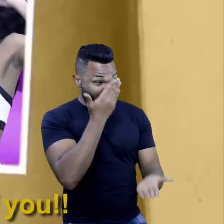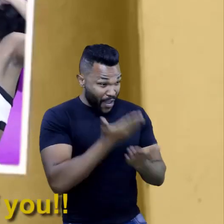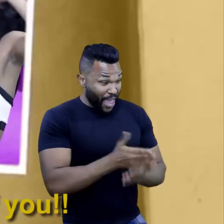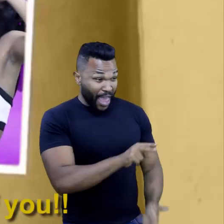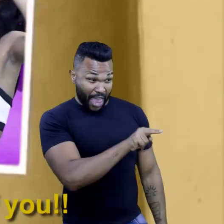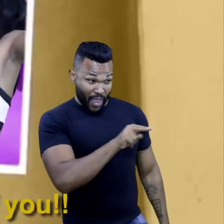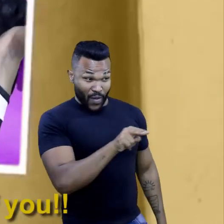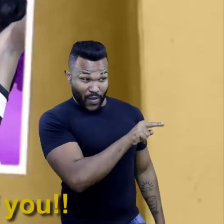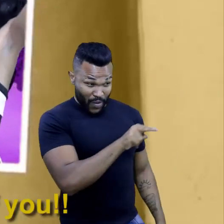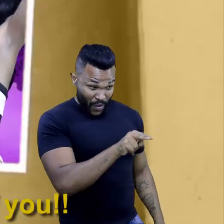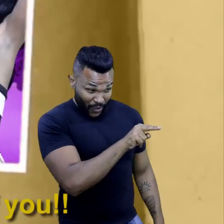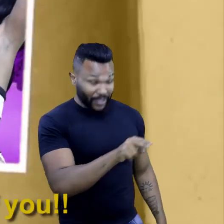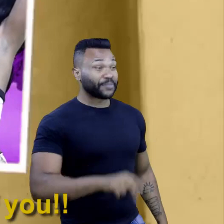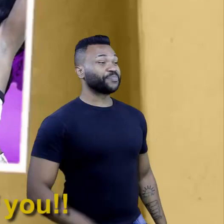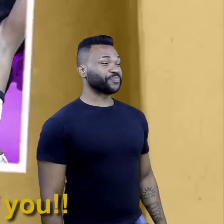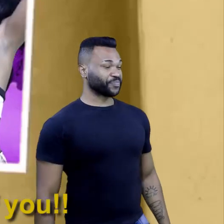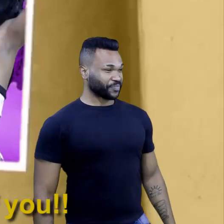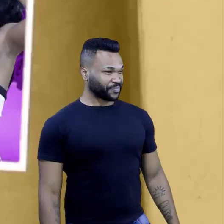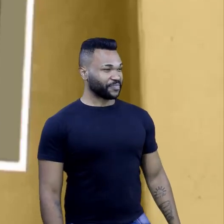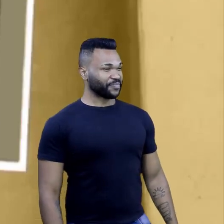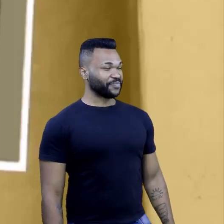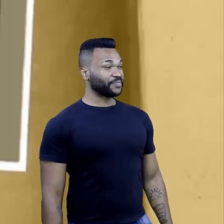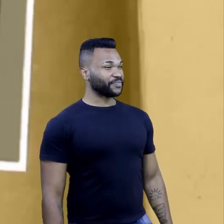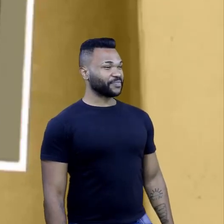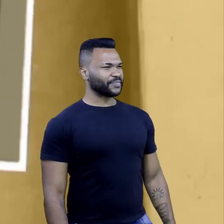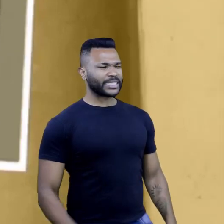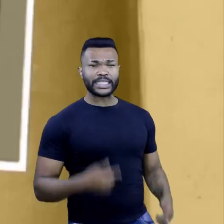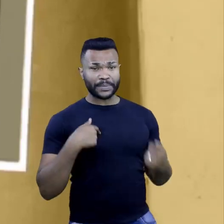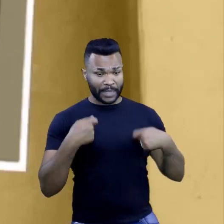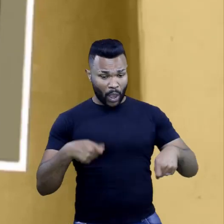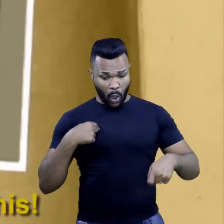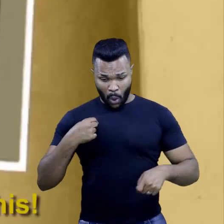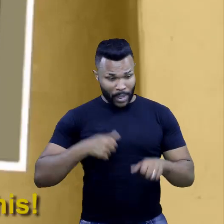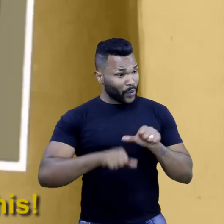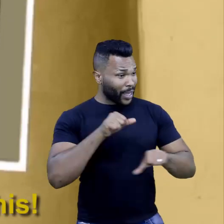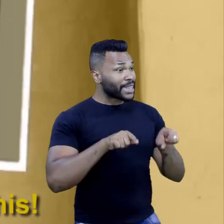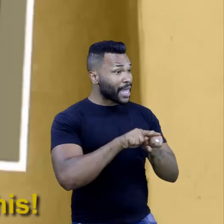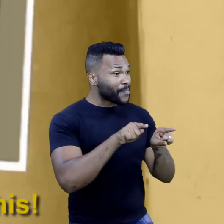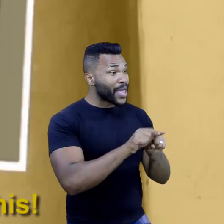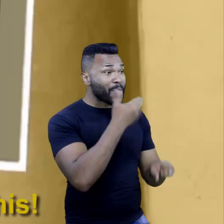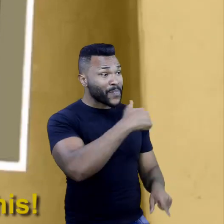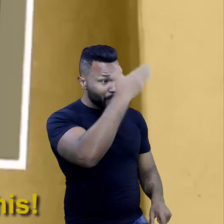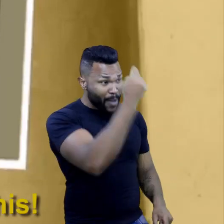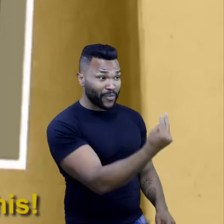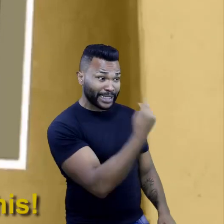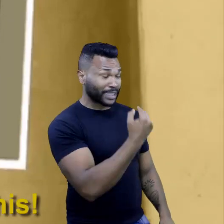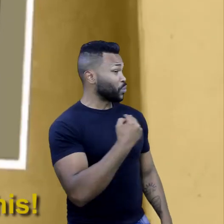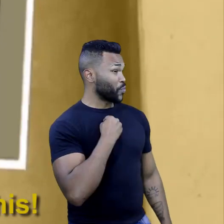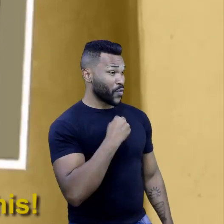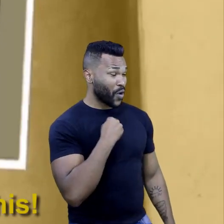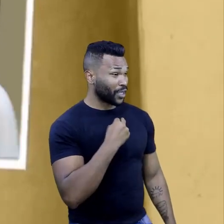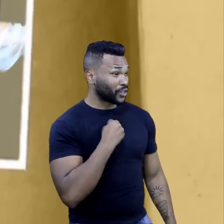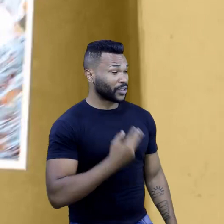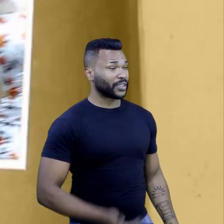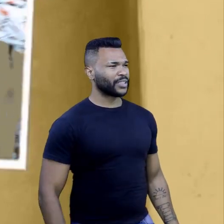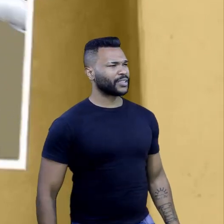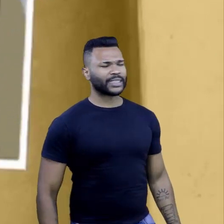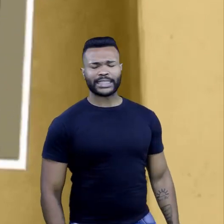tenho fé que será uma de vocês. Preciso me arrumar também. O príncipe não pode me ver assim.